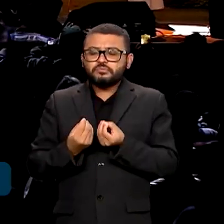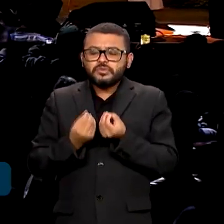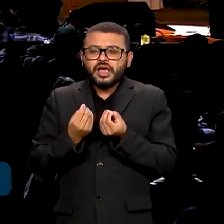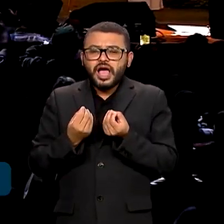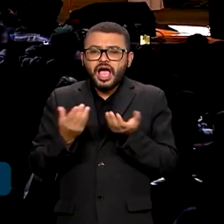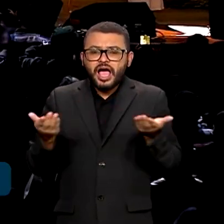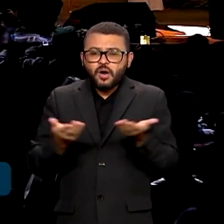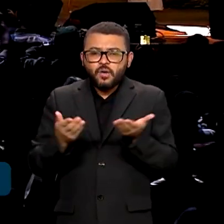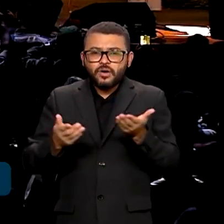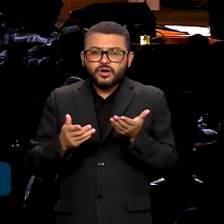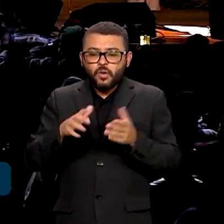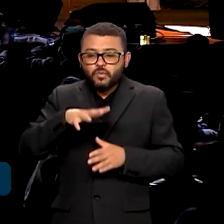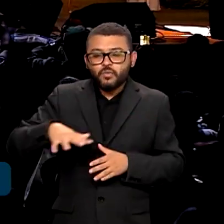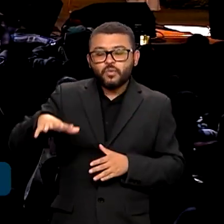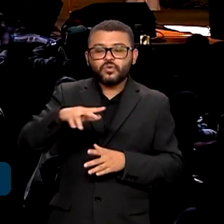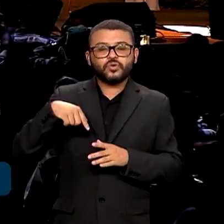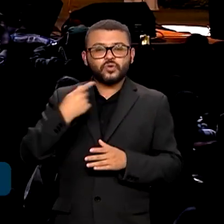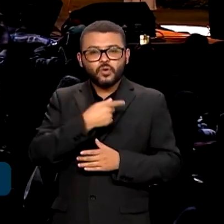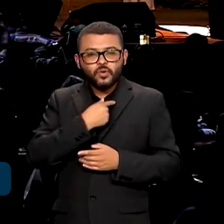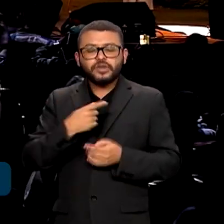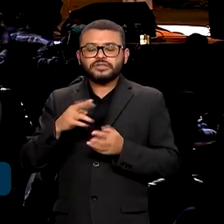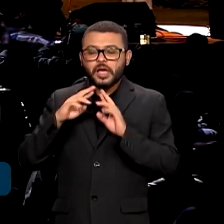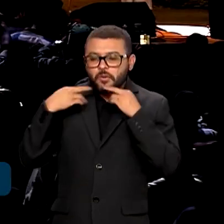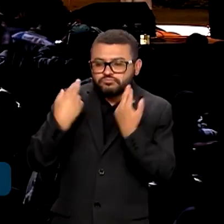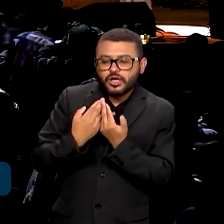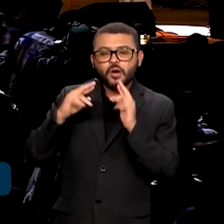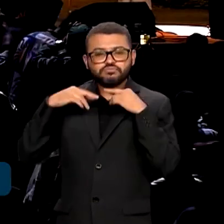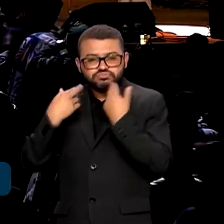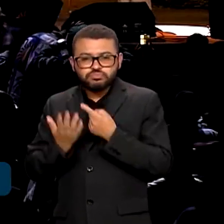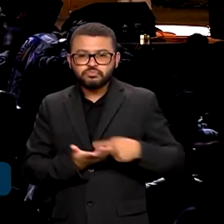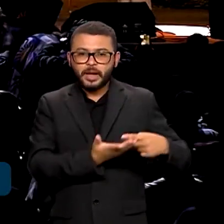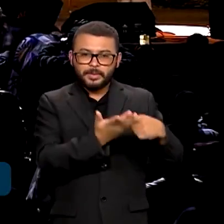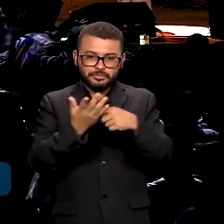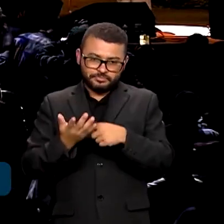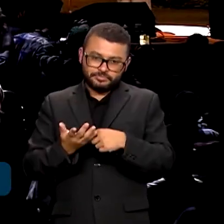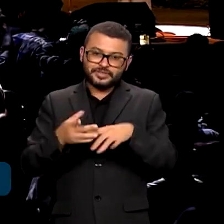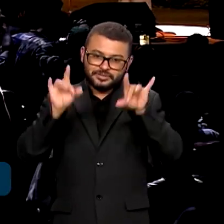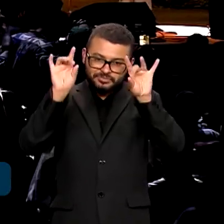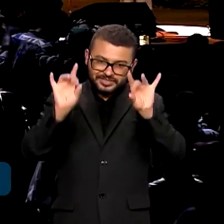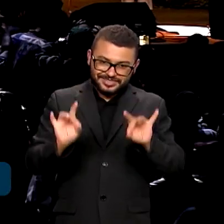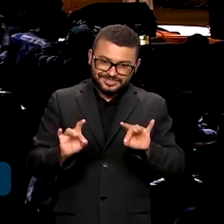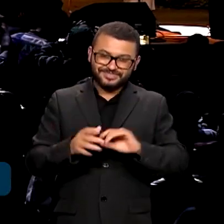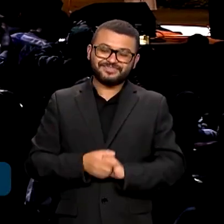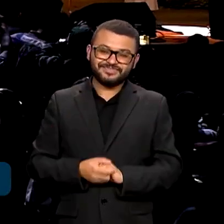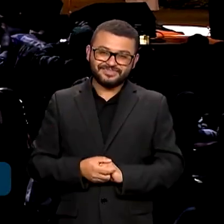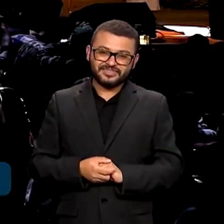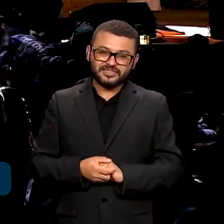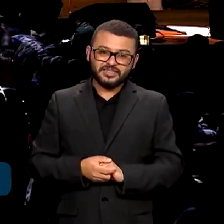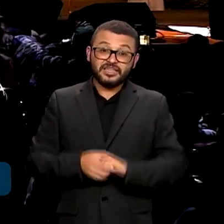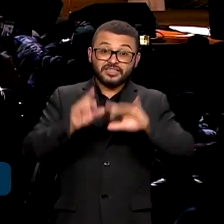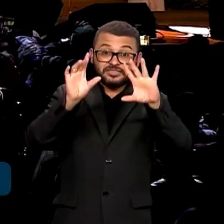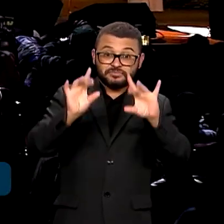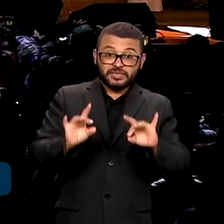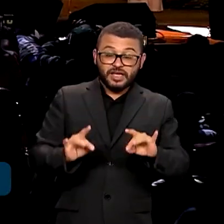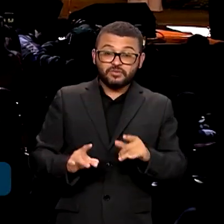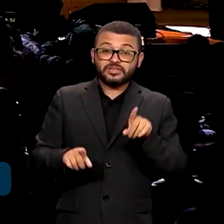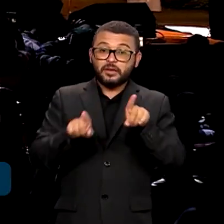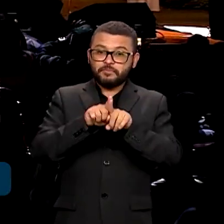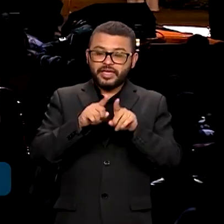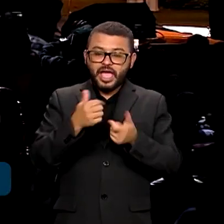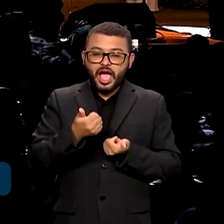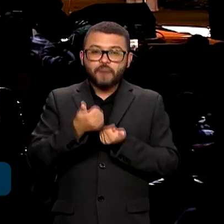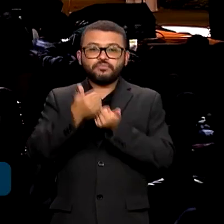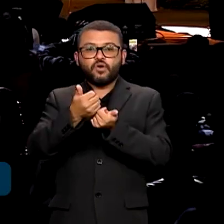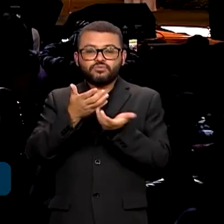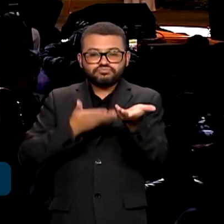esse espaço para esses encontros. E de um modo especial, aquele que está nos anfitrionando, que